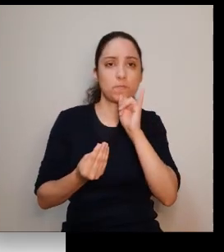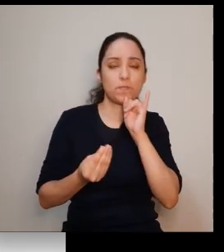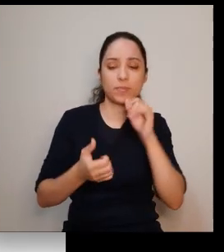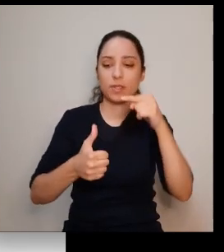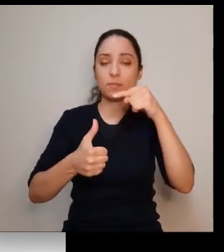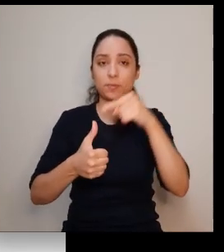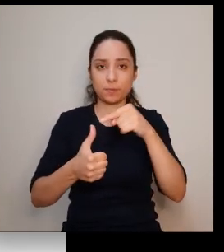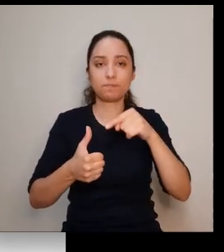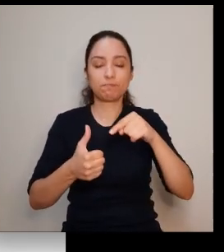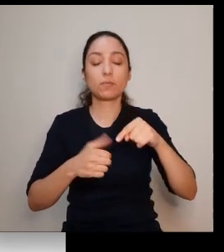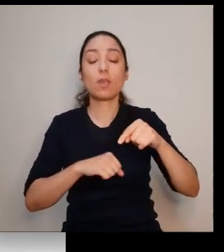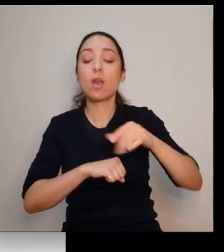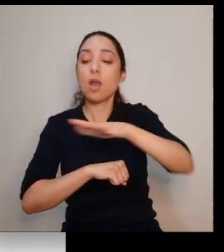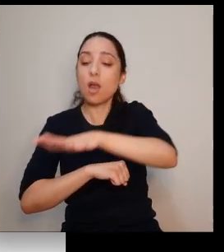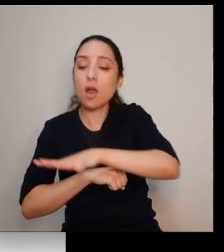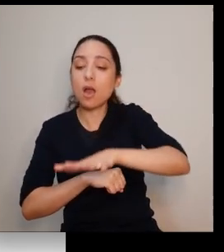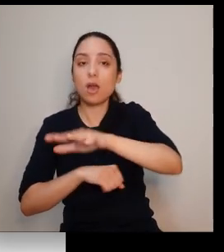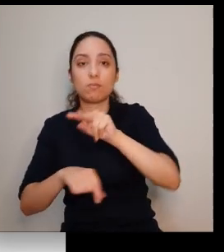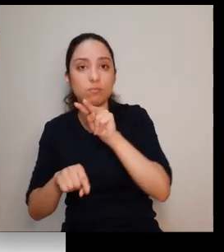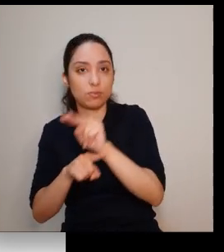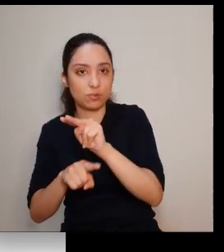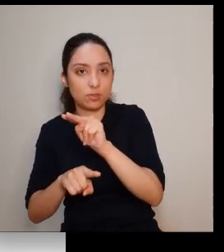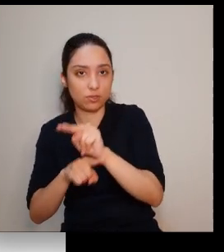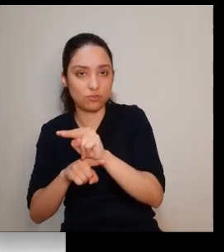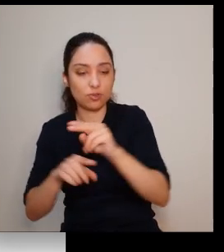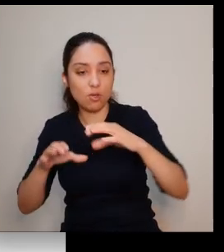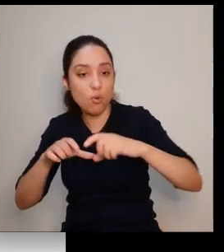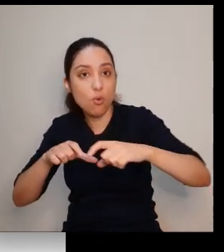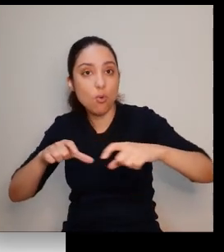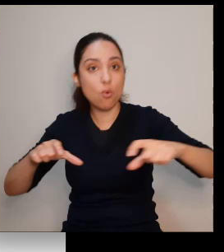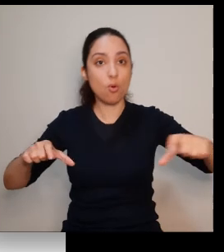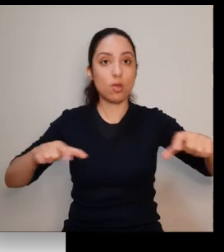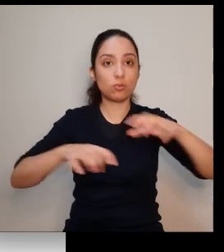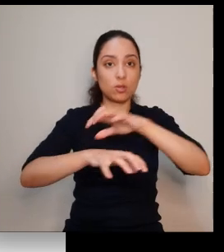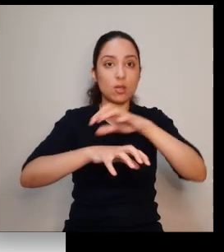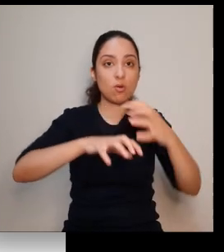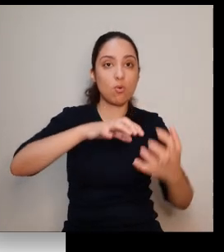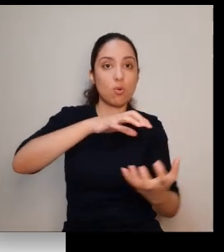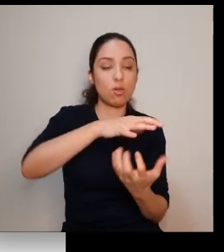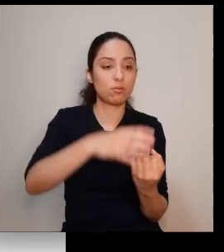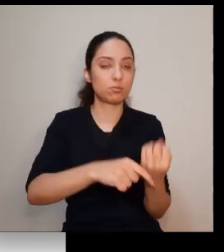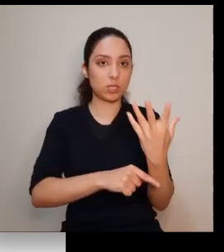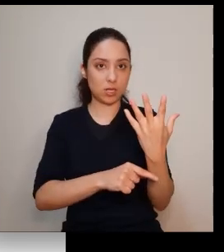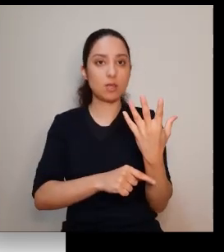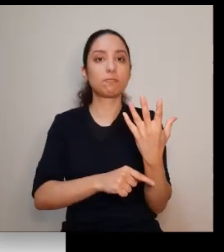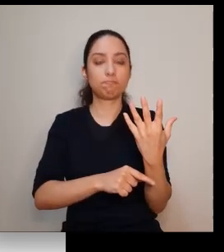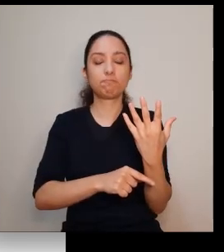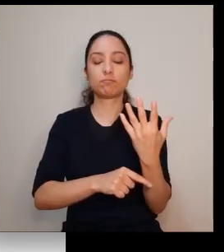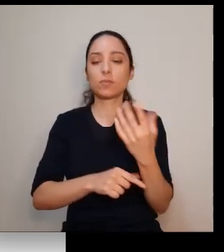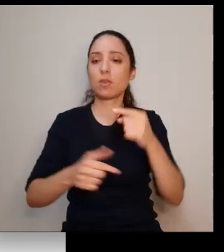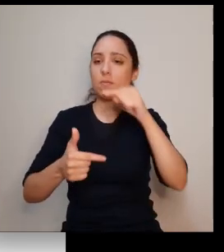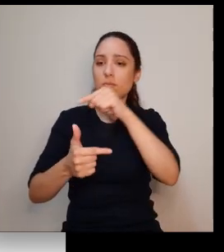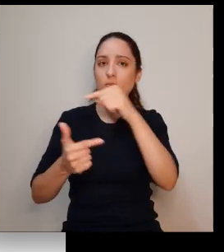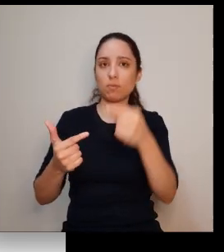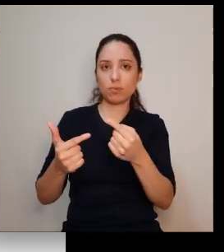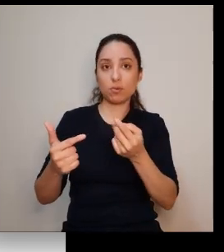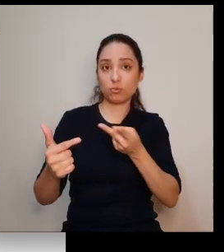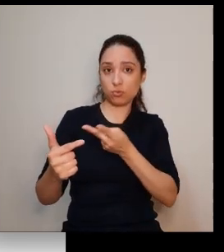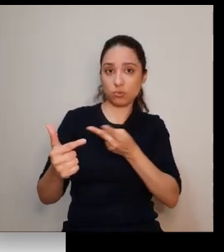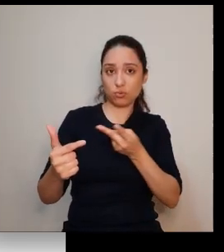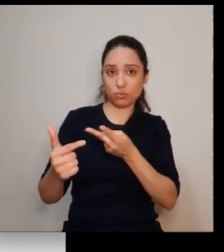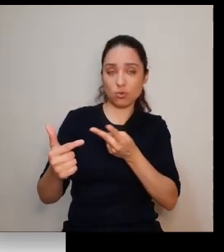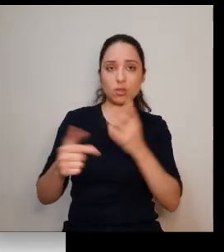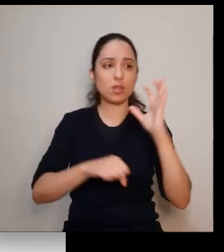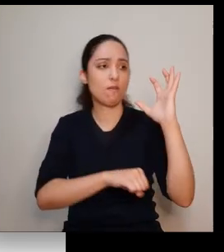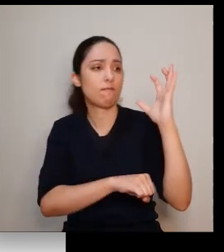em comum entre essas duas abordagens incluem, aí, por exemplo, a gestão de florestas, a restauração de manguezais